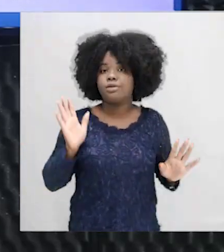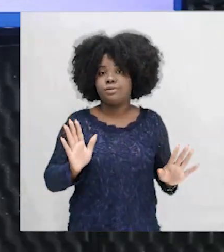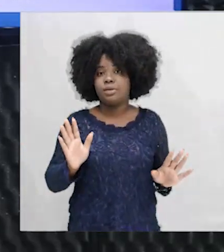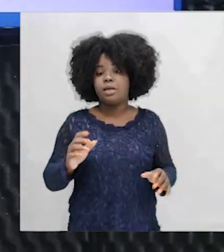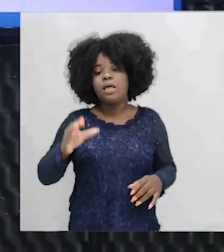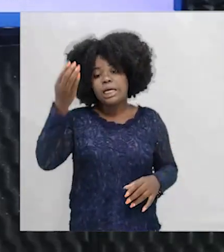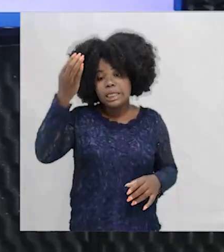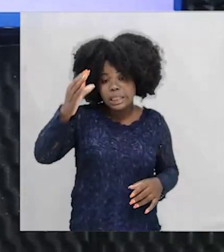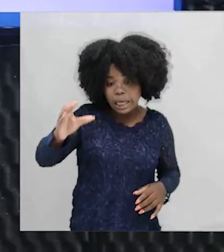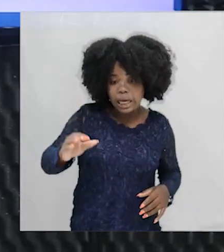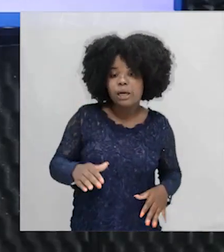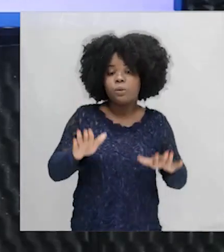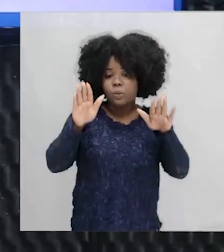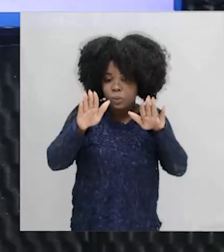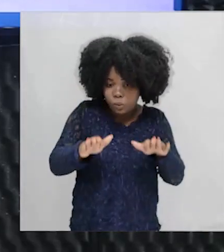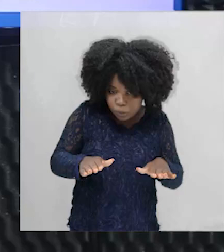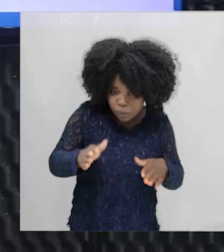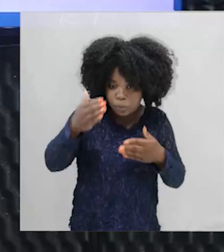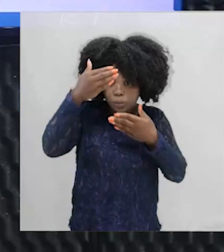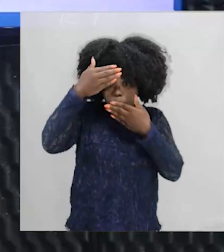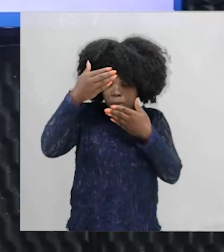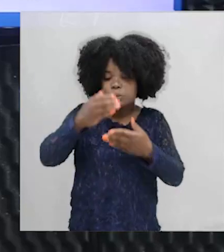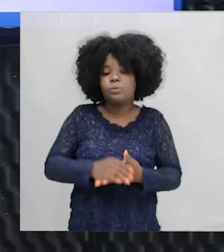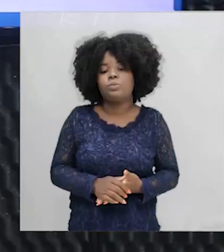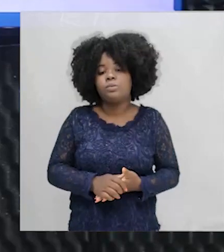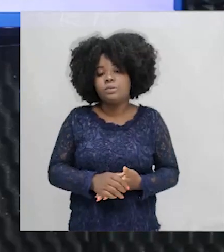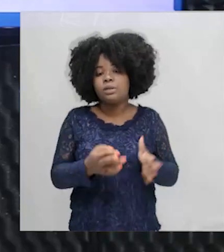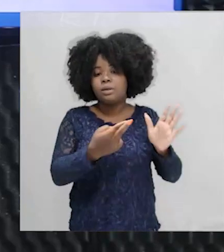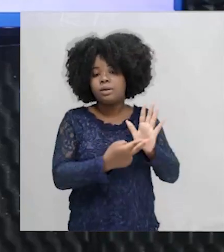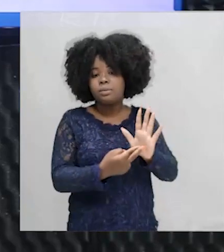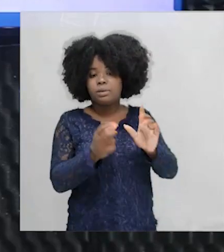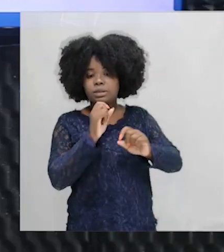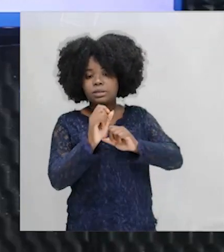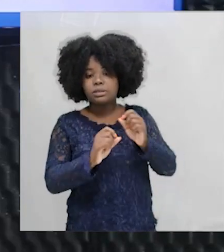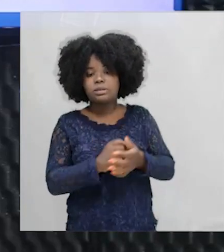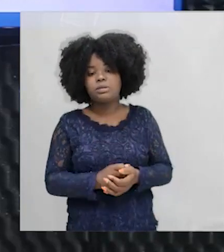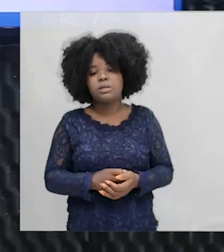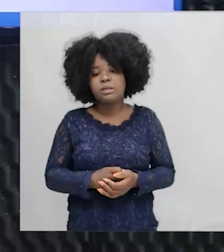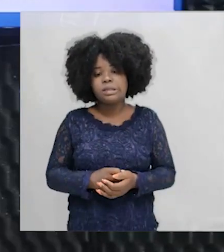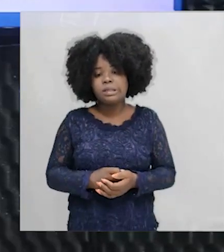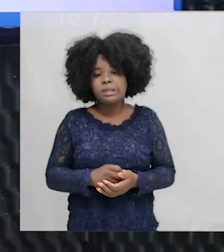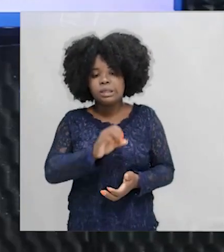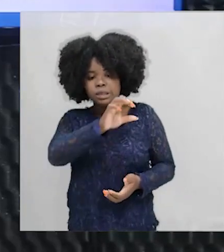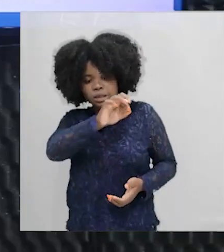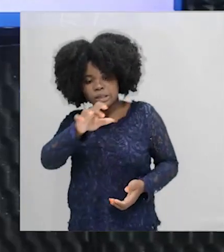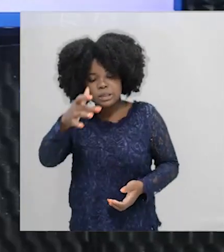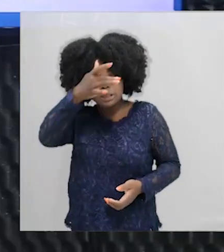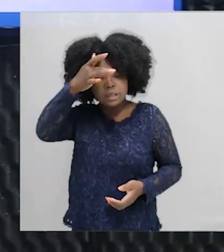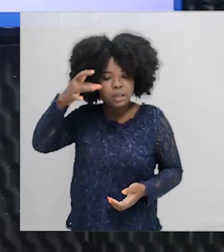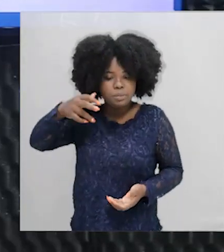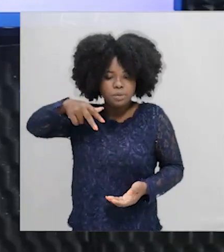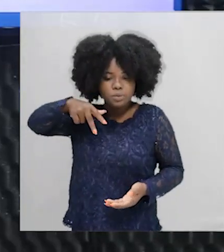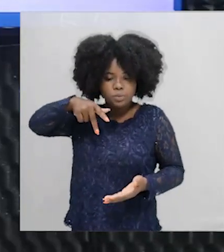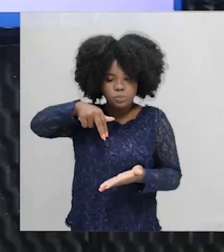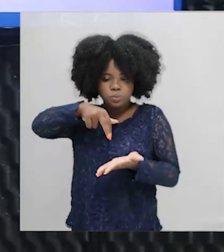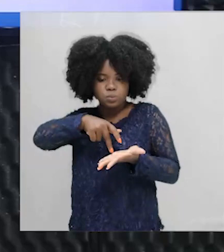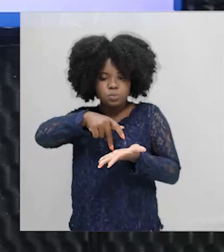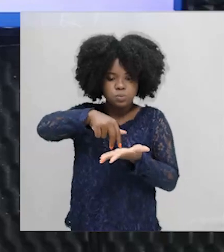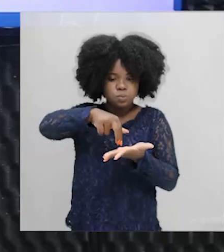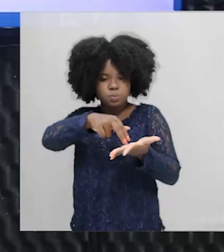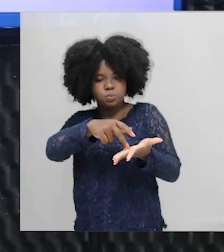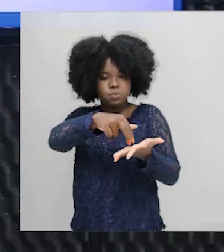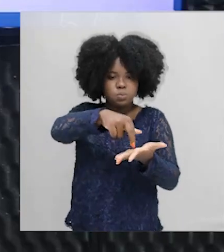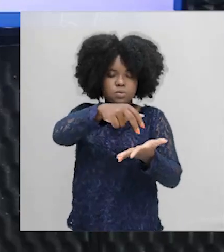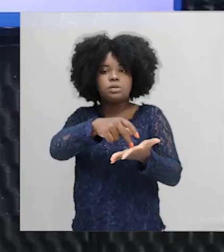na cultura islâmica, na religião, o tapete é literalmente onde cada pessoa passa horários do dia muito importantes, onde